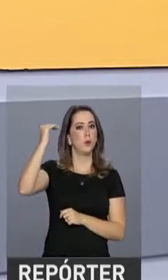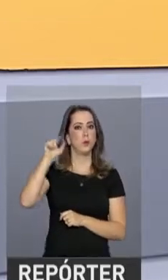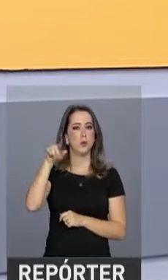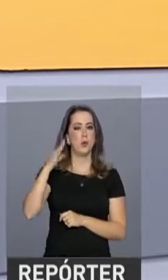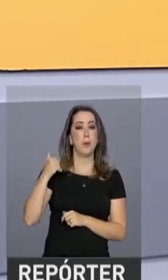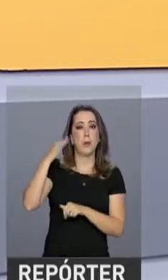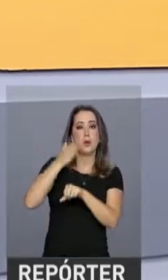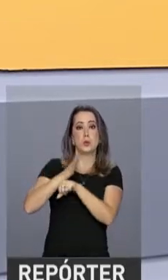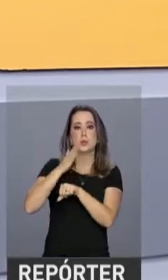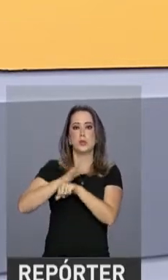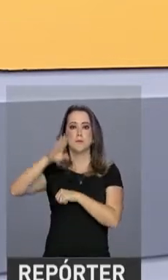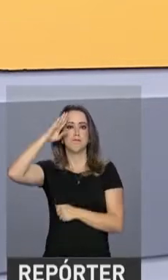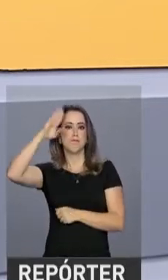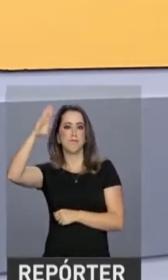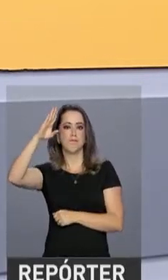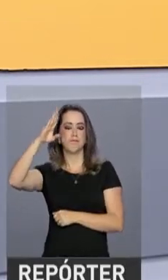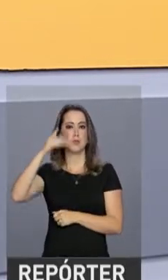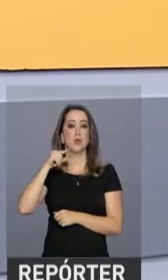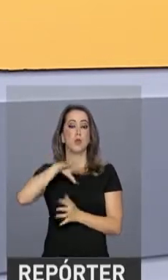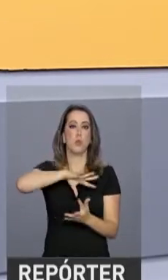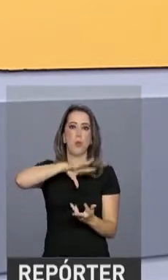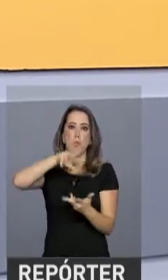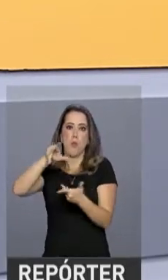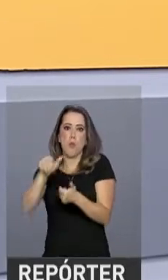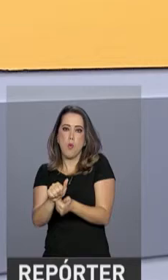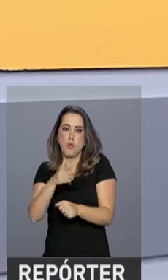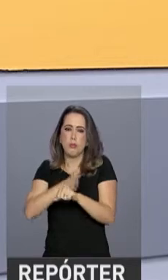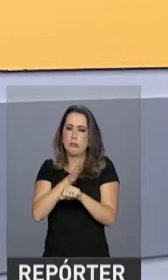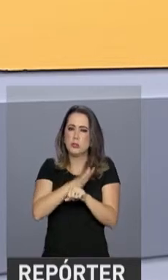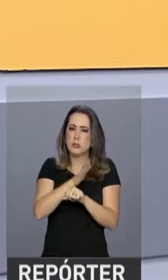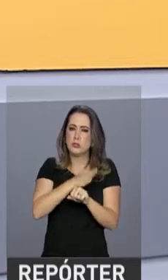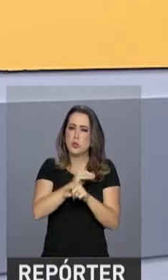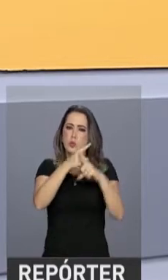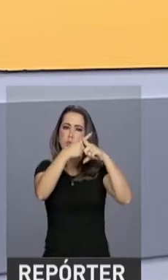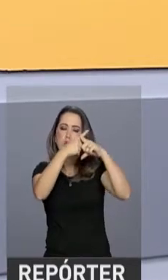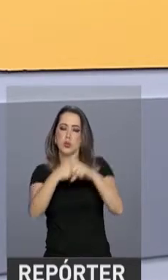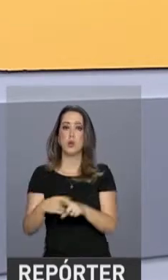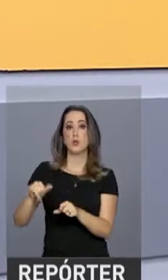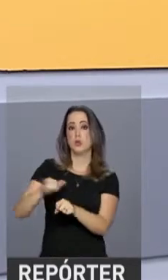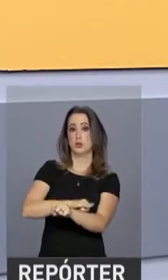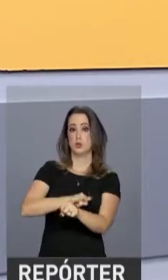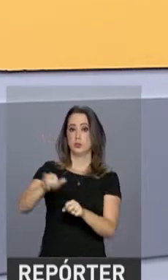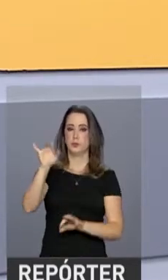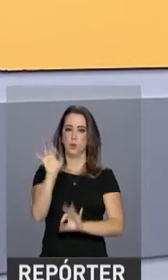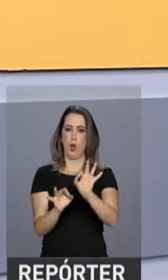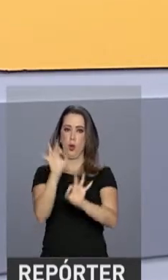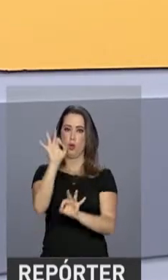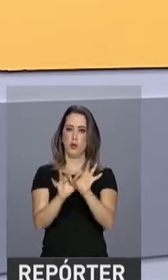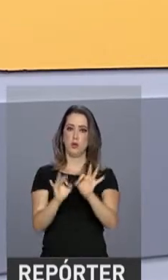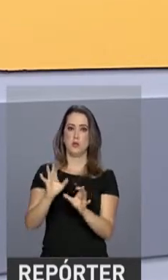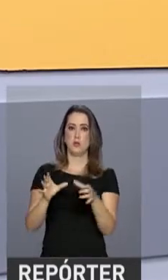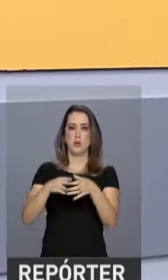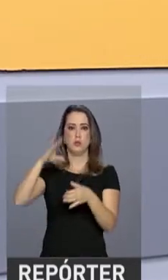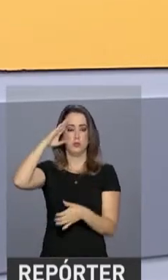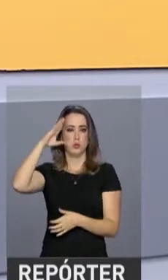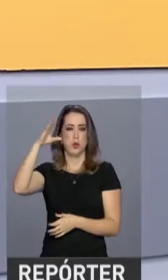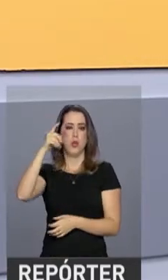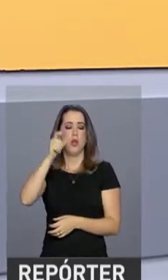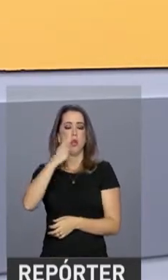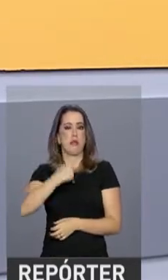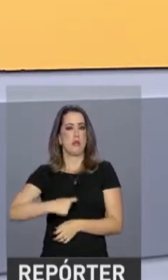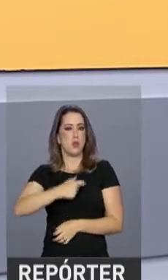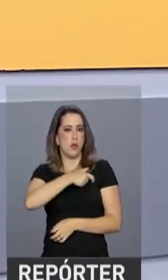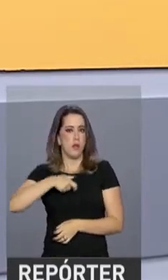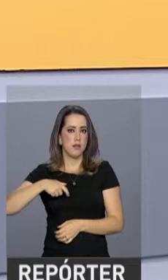maior treinamento militar simulado do mundo. Um jogo de estratégia organizado pelas Forças Armadas da Suécia, que tem o nome